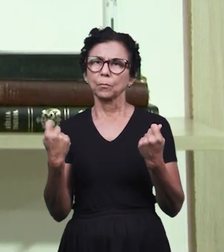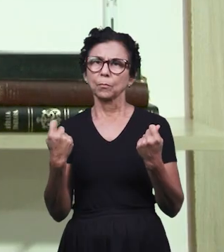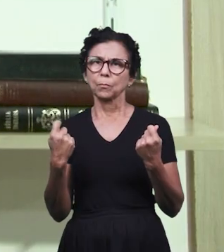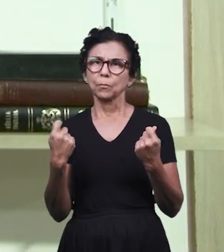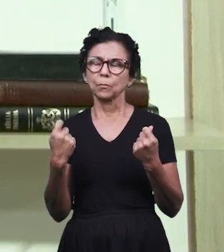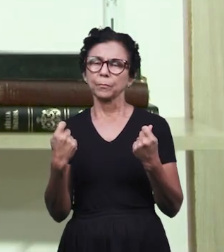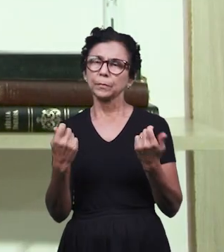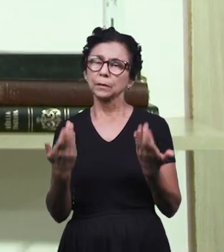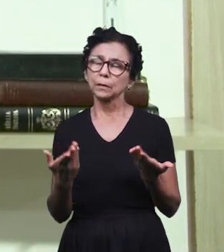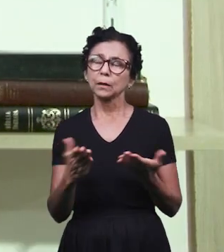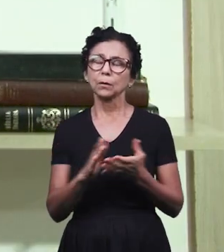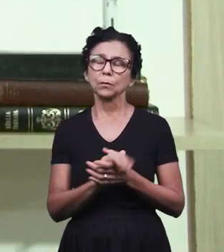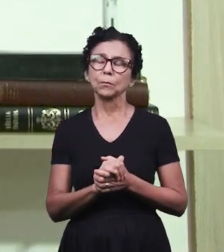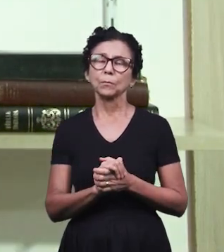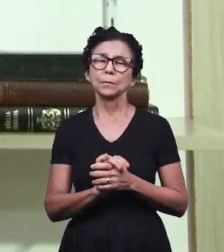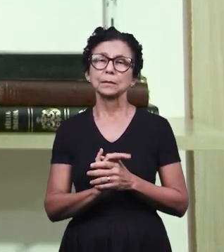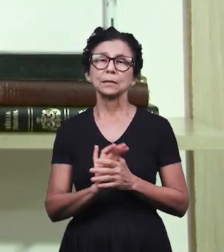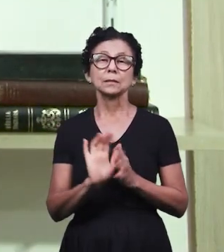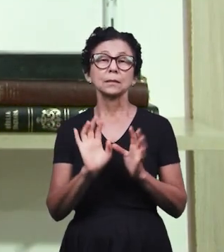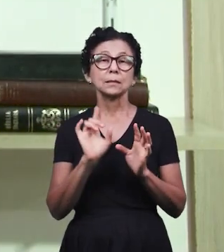no site